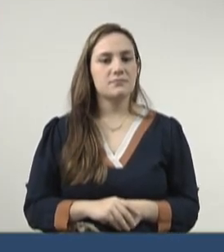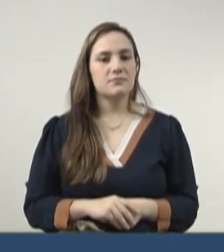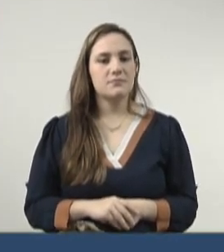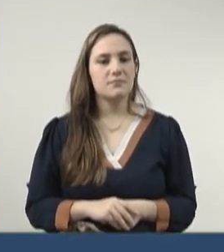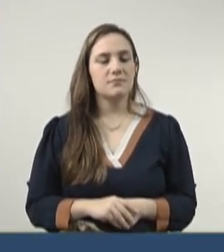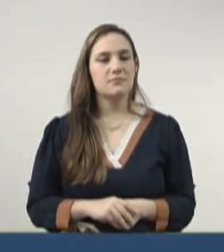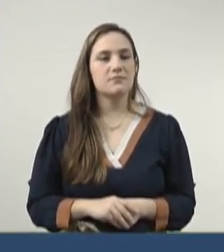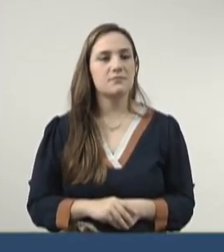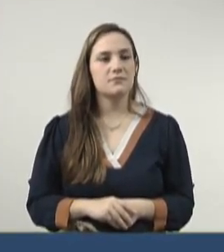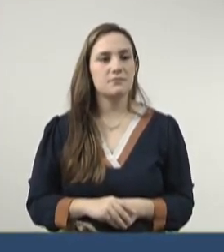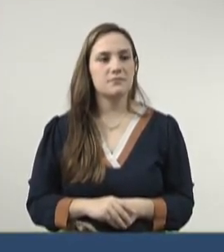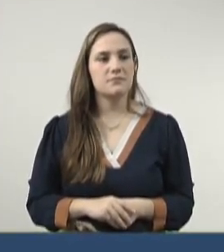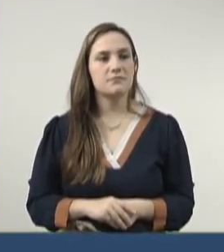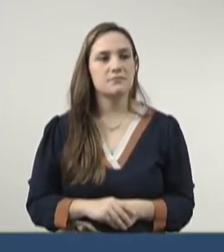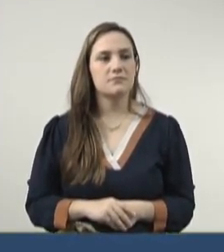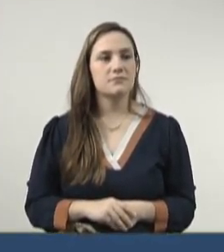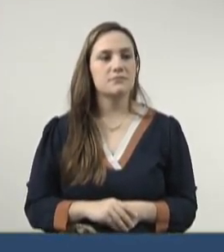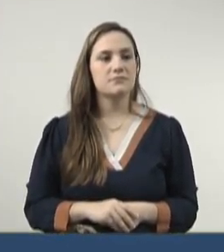E aqui